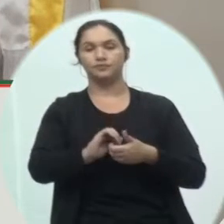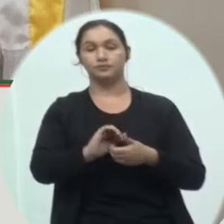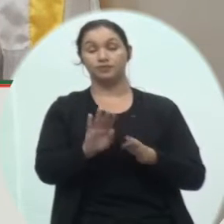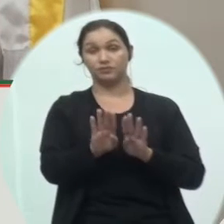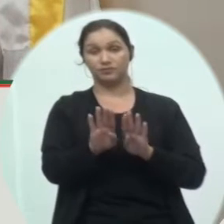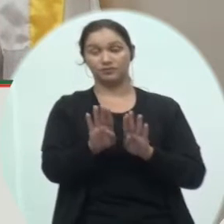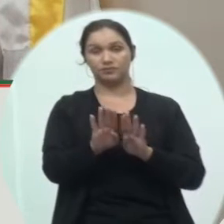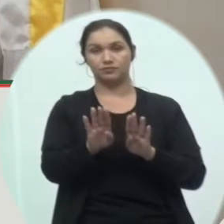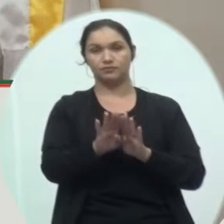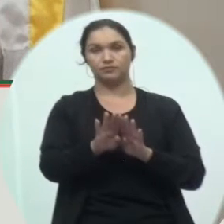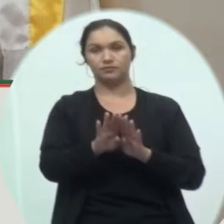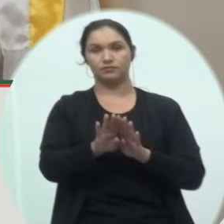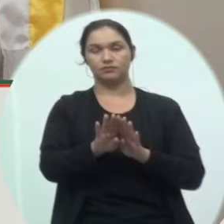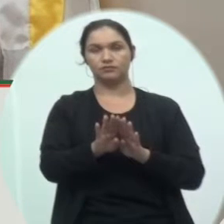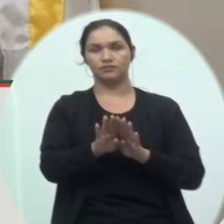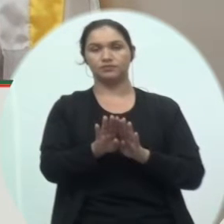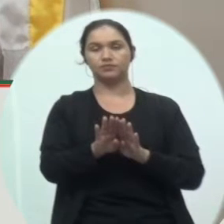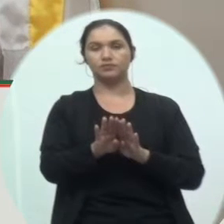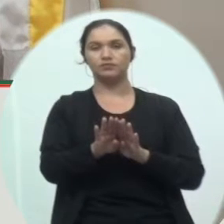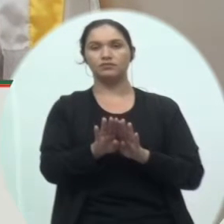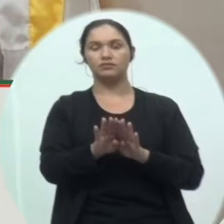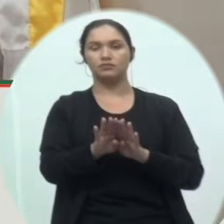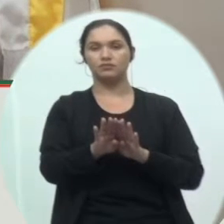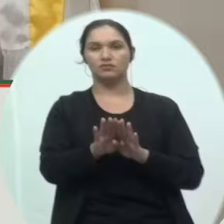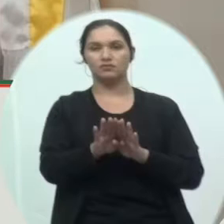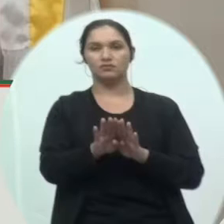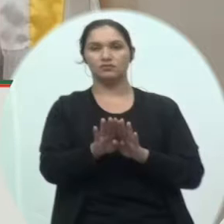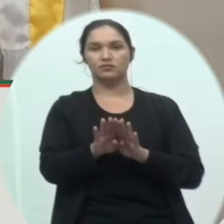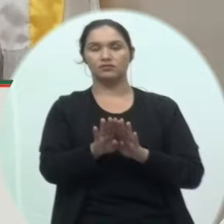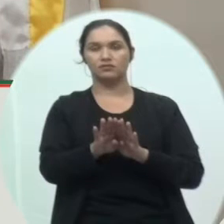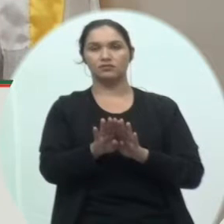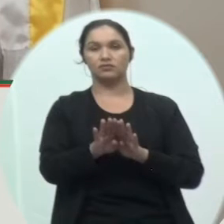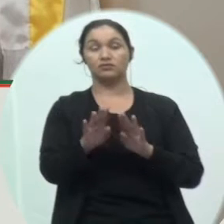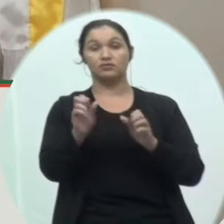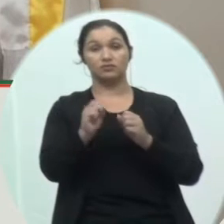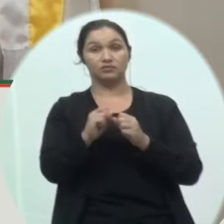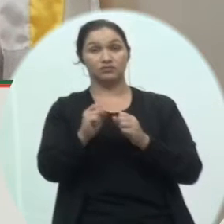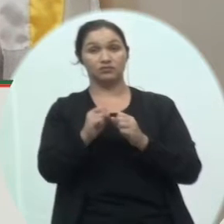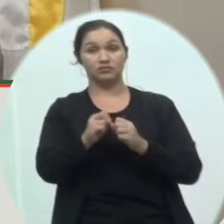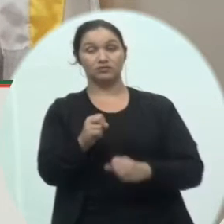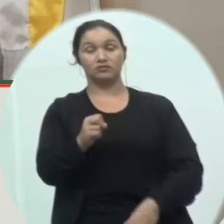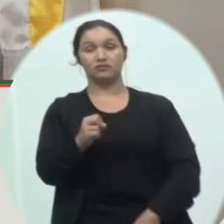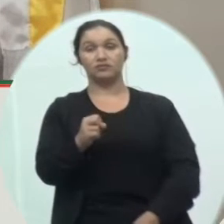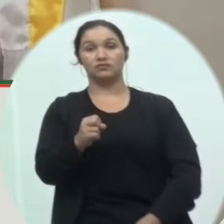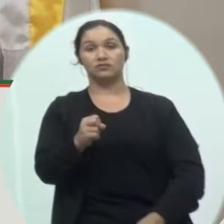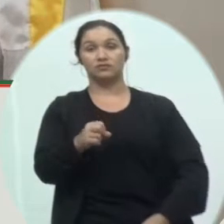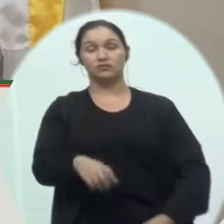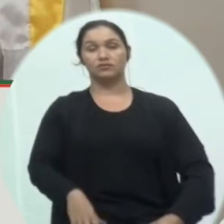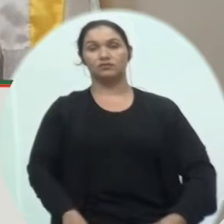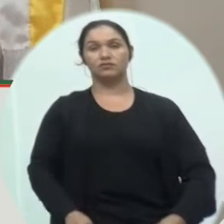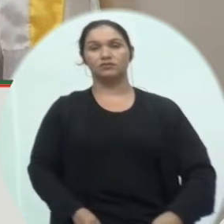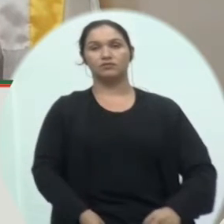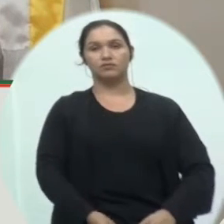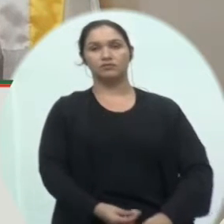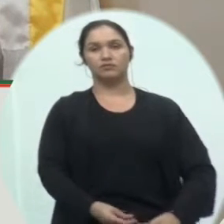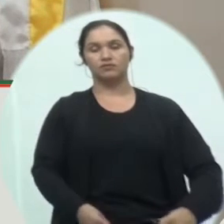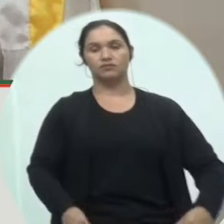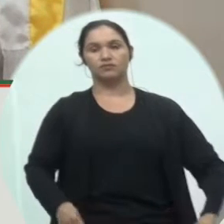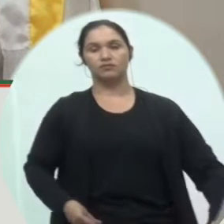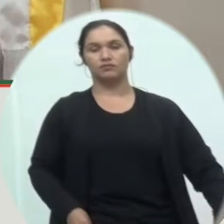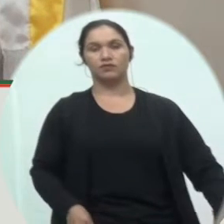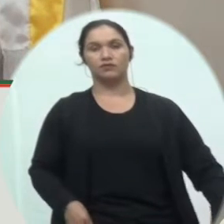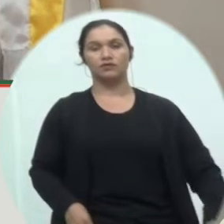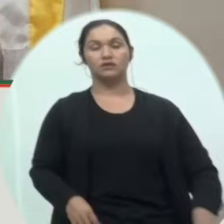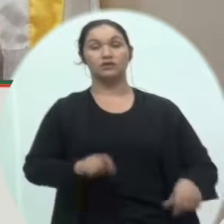indo, né, de encontro a o chamado de Cristo, que é levar o Evangelho, não